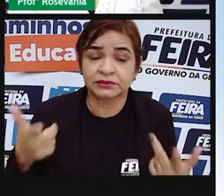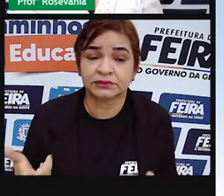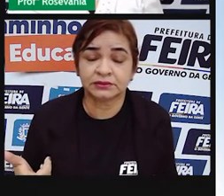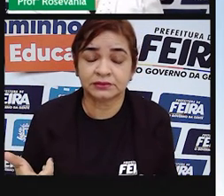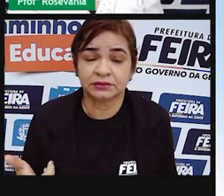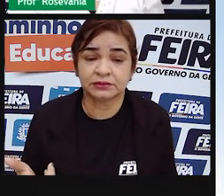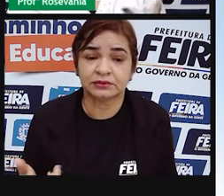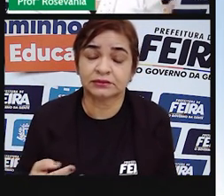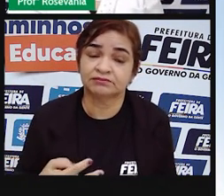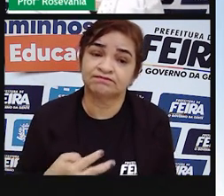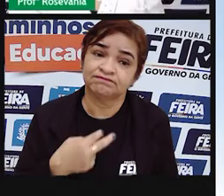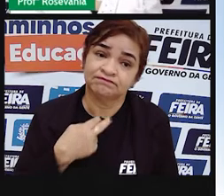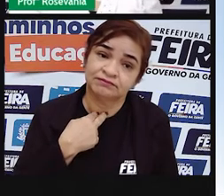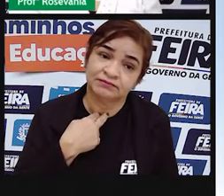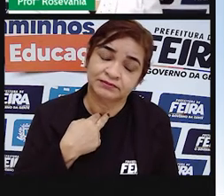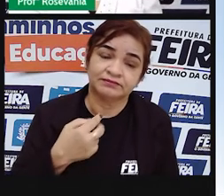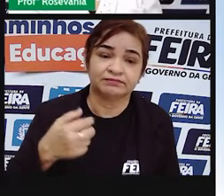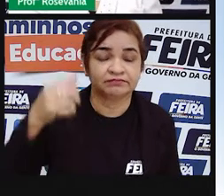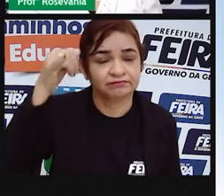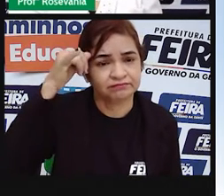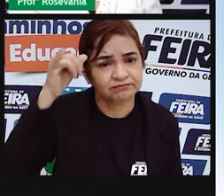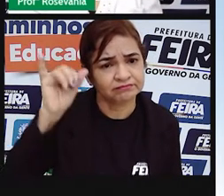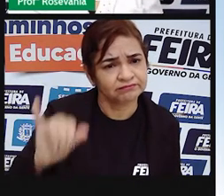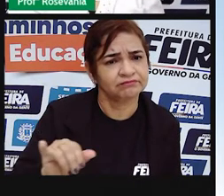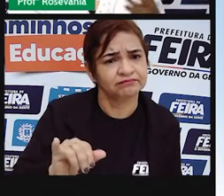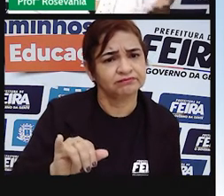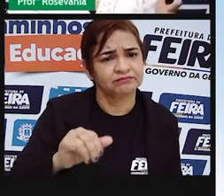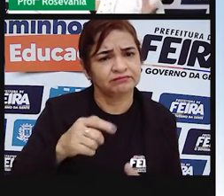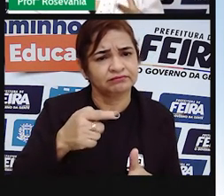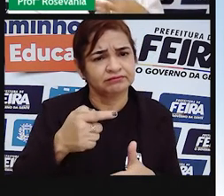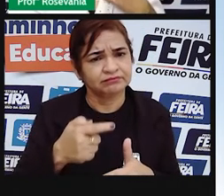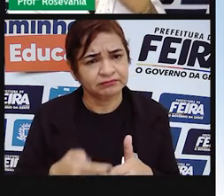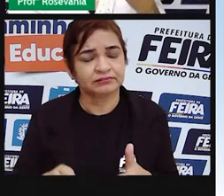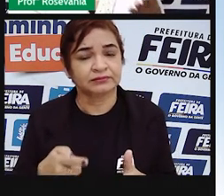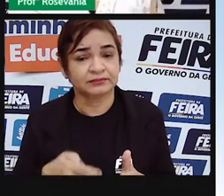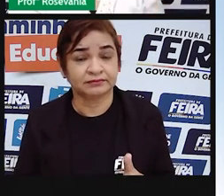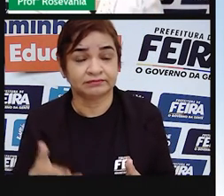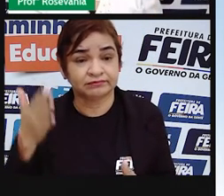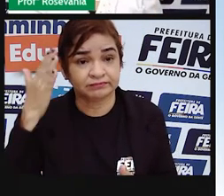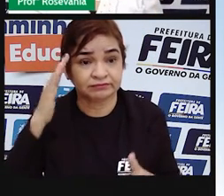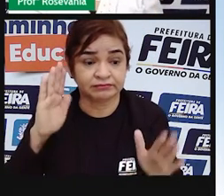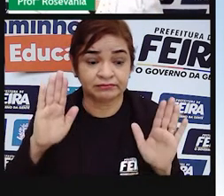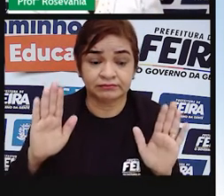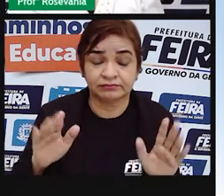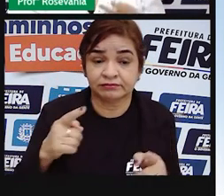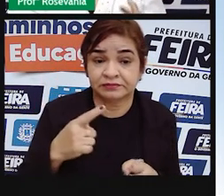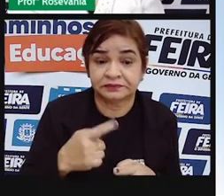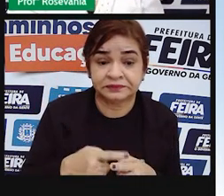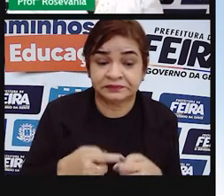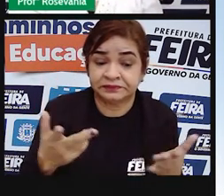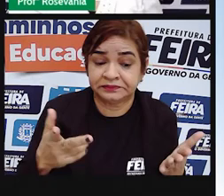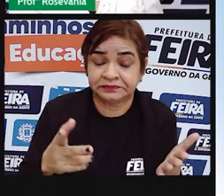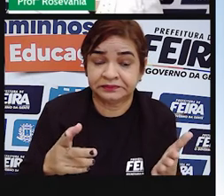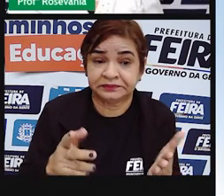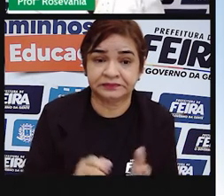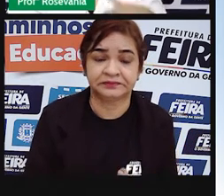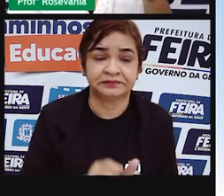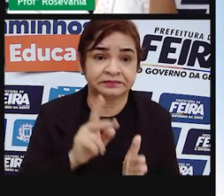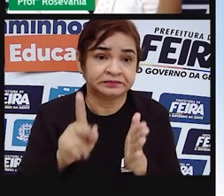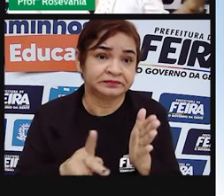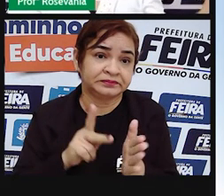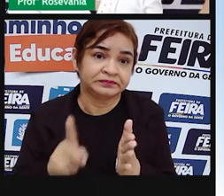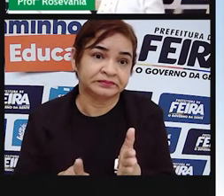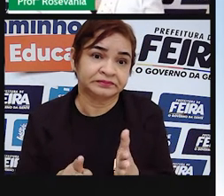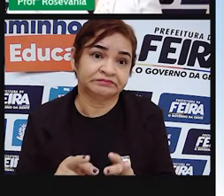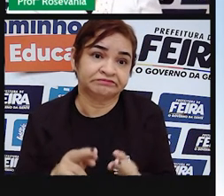perder esse pouco de poder que a gente conseguiu. Eu não sei, mas aí a questão ideológica de cada um não é o assunto da aula. A